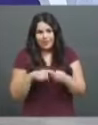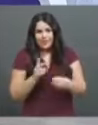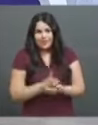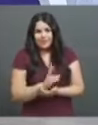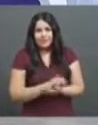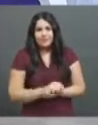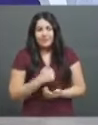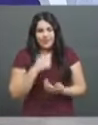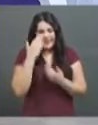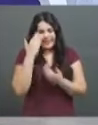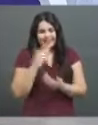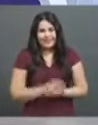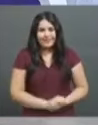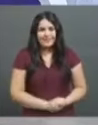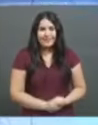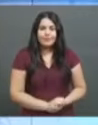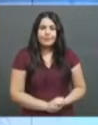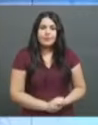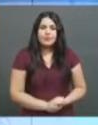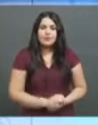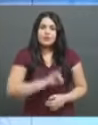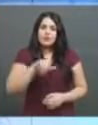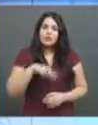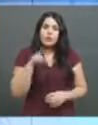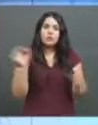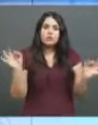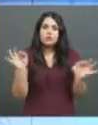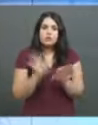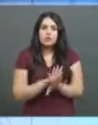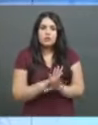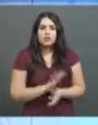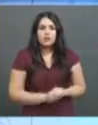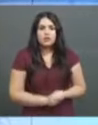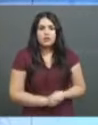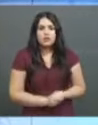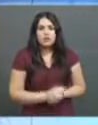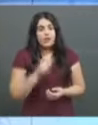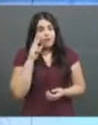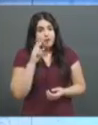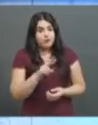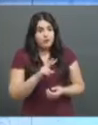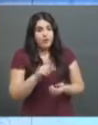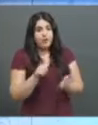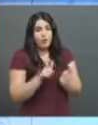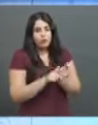Foi um prazer. Obrigada. O Jornal da UFU de hoje fica por aqui. Acompanhe